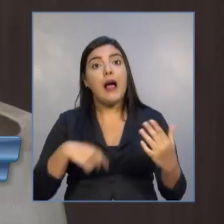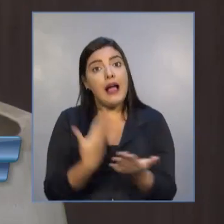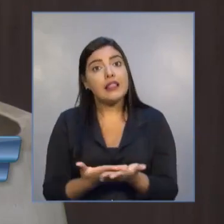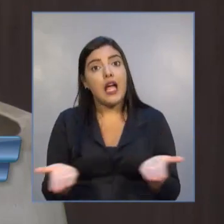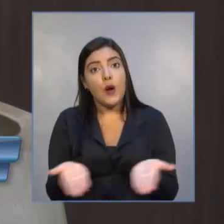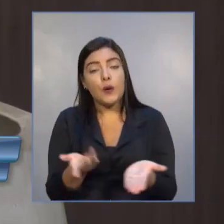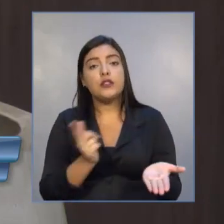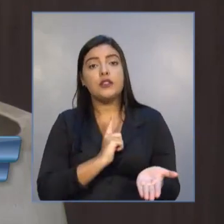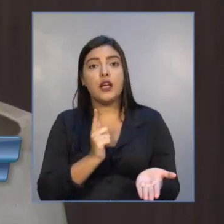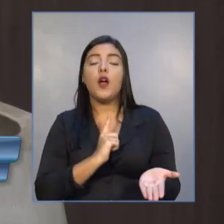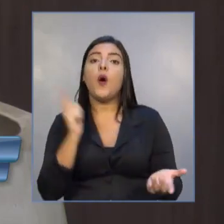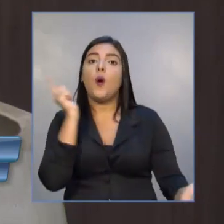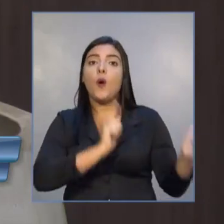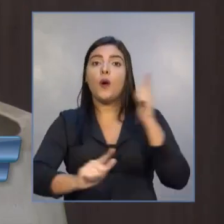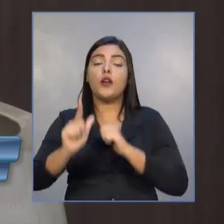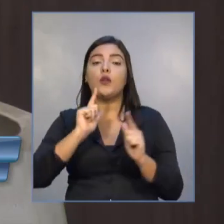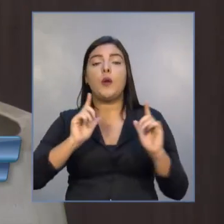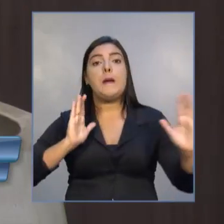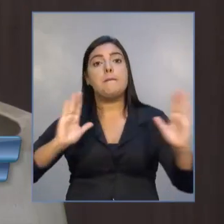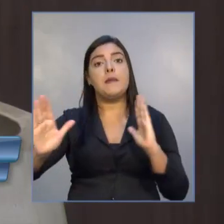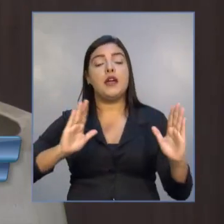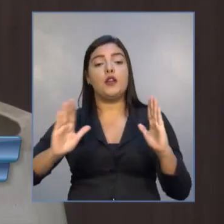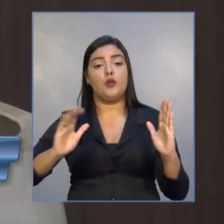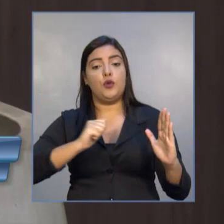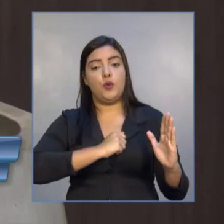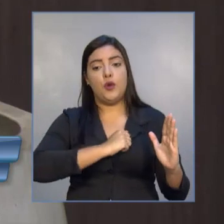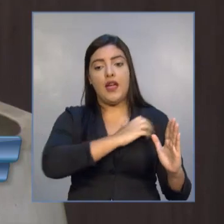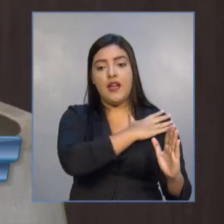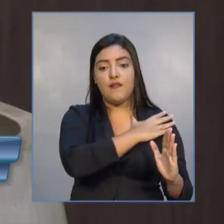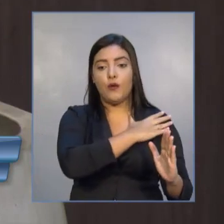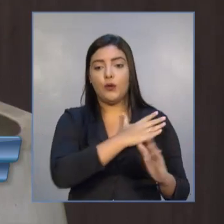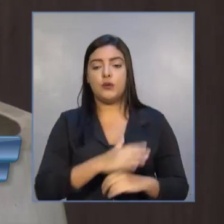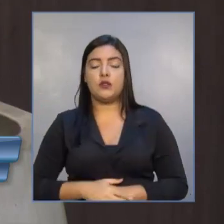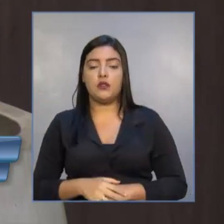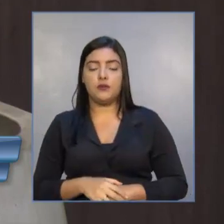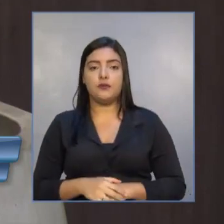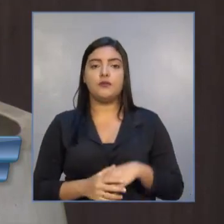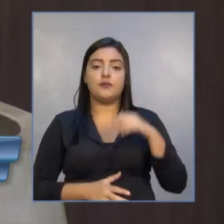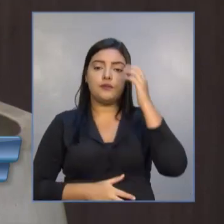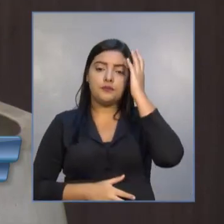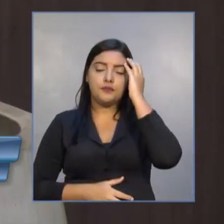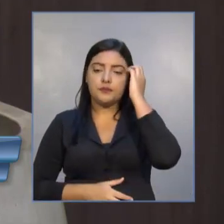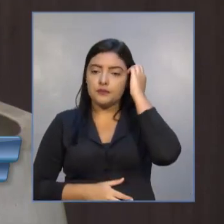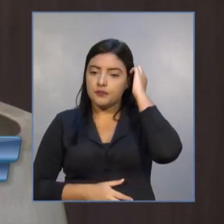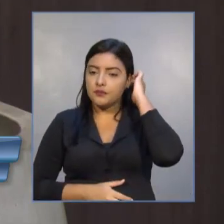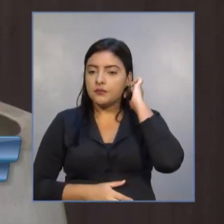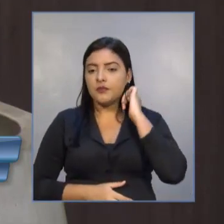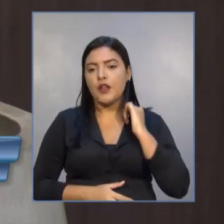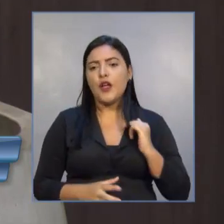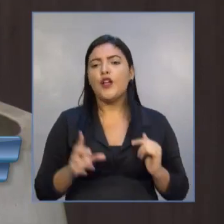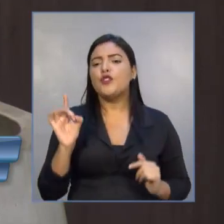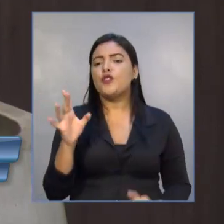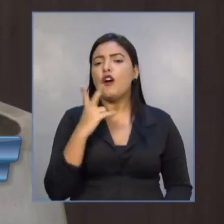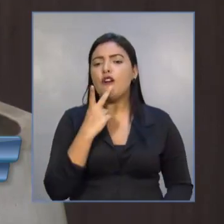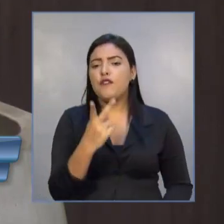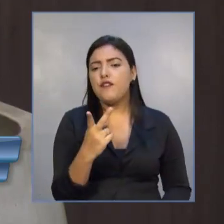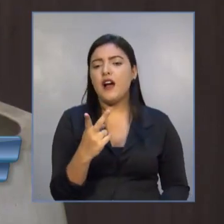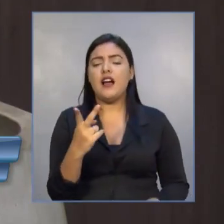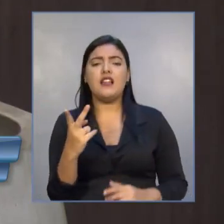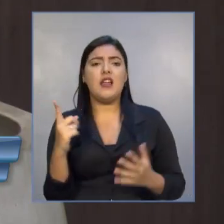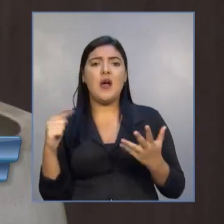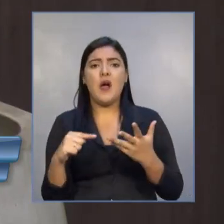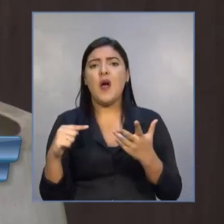março de 1964 foi um movimento apoiado por segmentos da sociedade brasileira, sendo um clamor nacional para que o